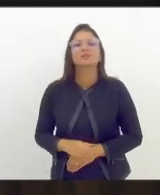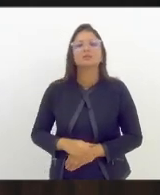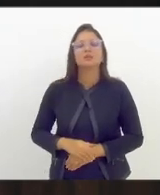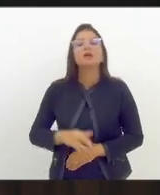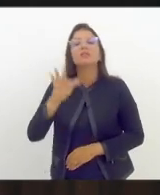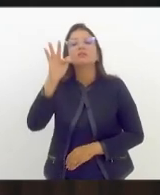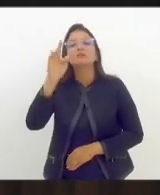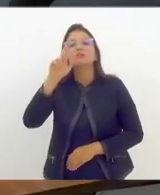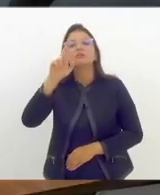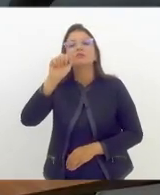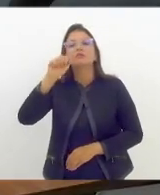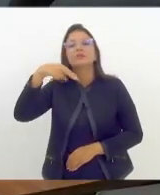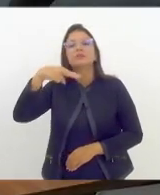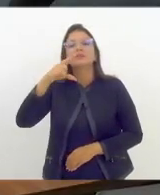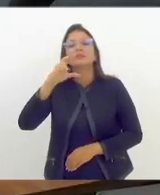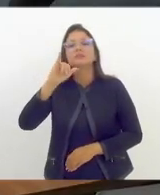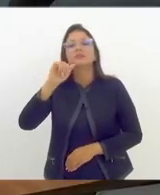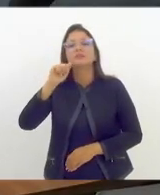Mota.